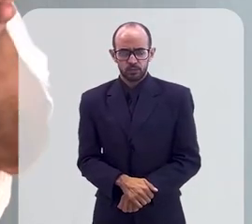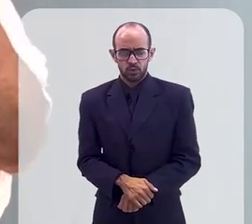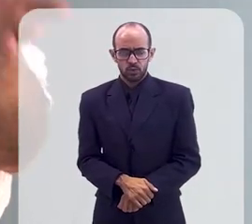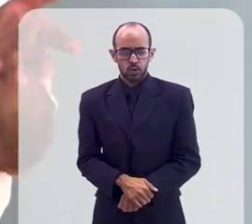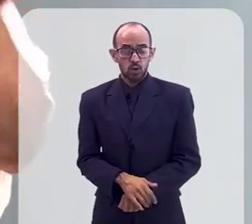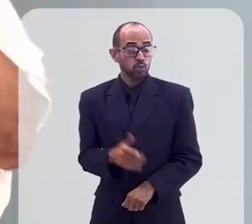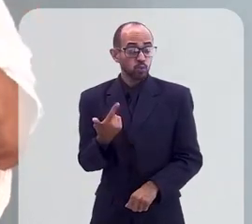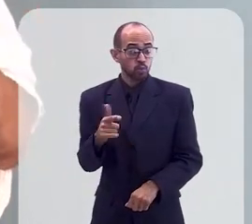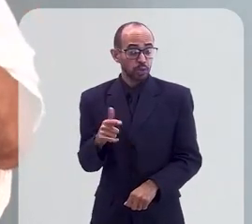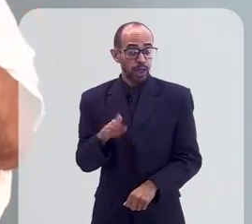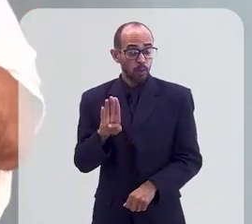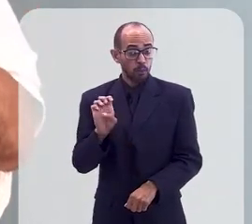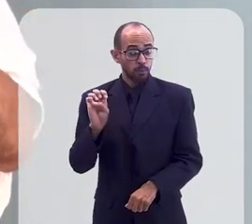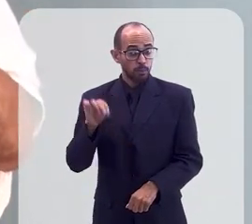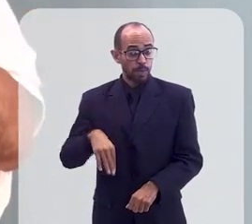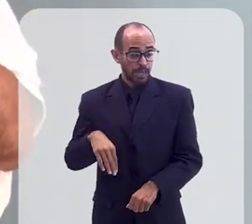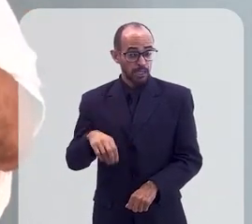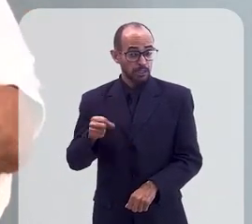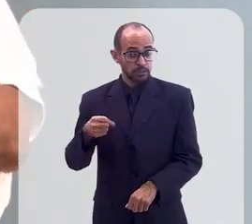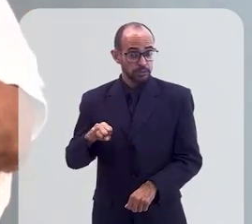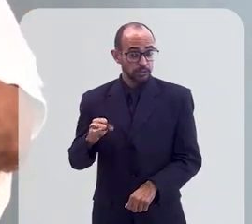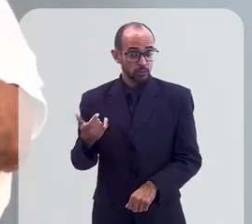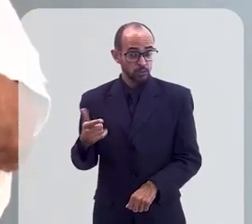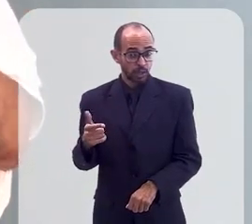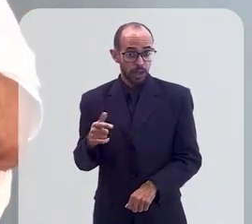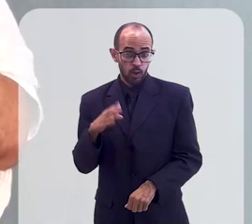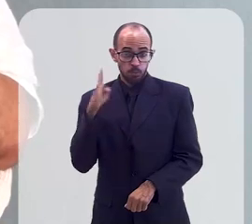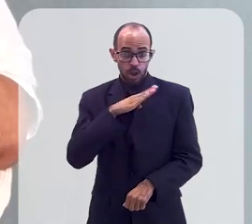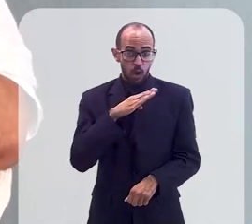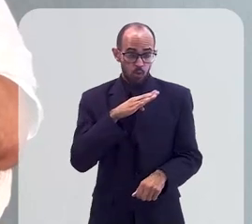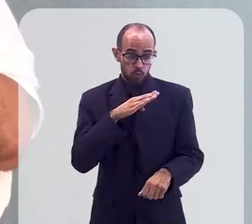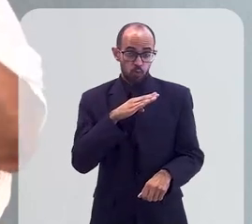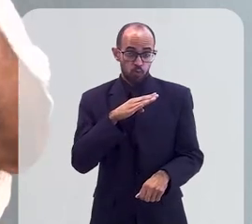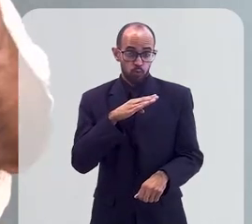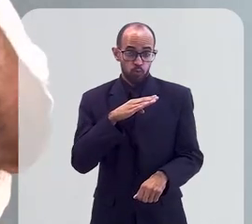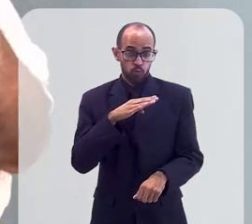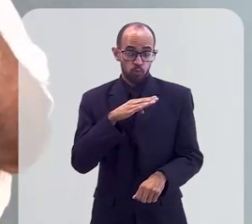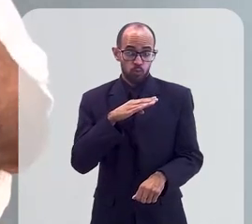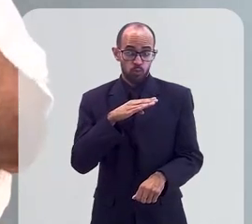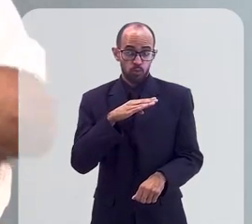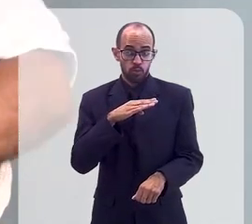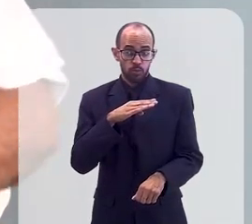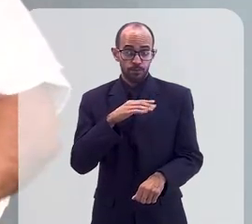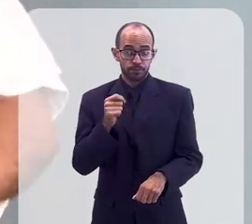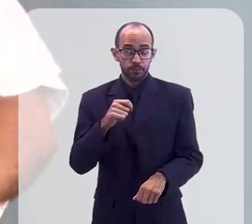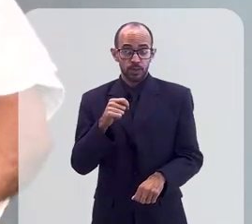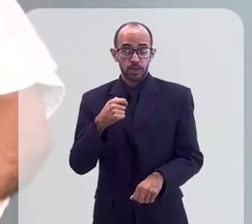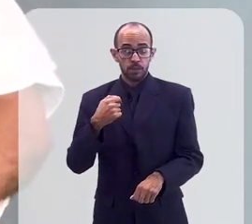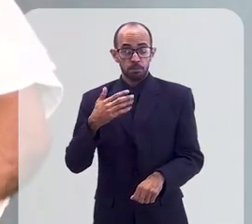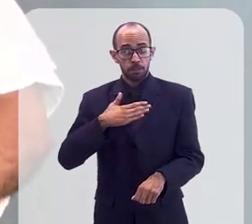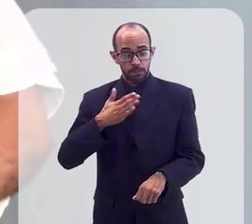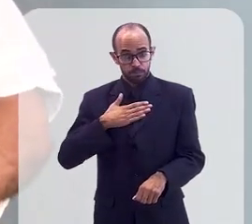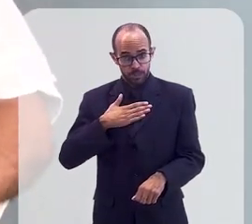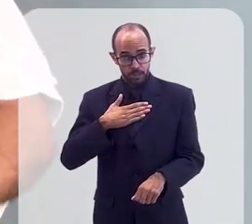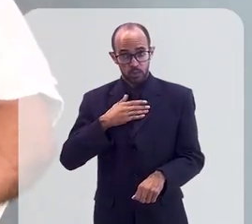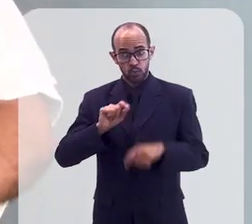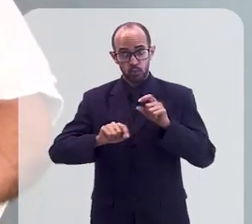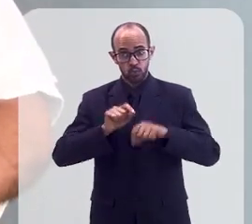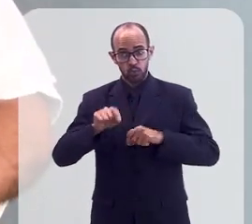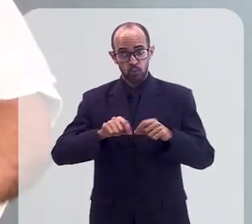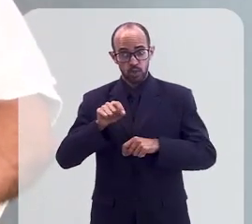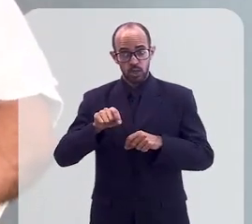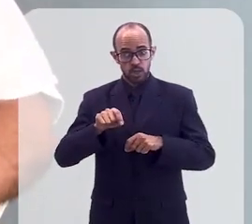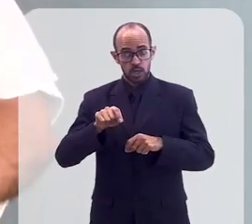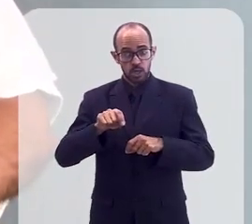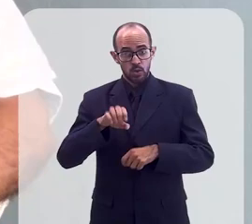o bem se não existe o mal, não existe noite, se não existe o dia, tem toda essa parte. Eu costumo dizer que um Exu, que uma pombagira,